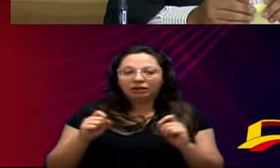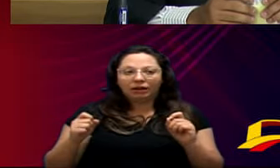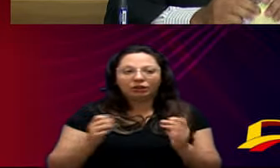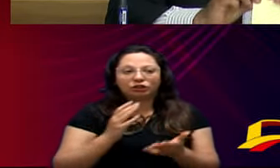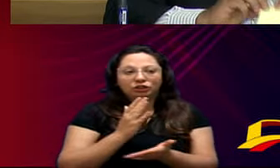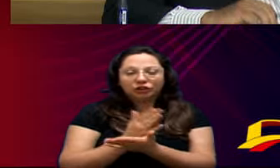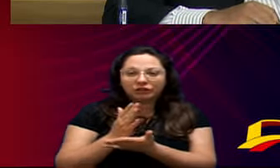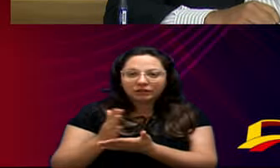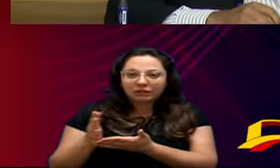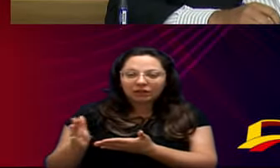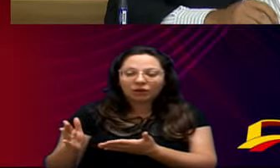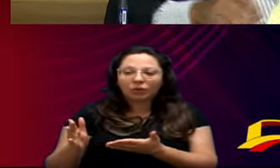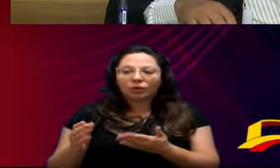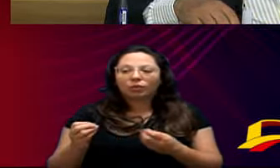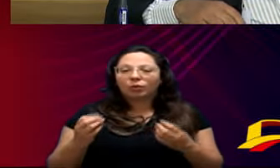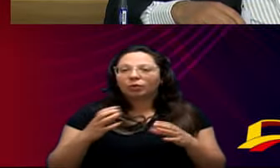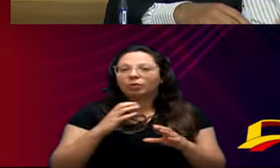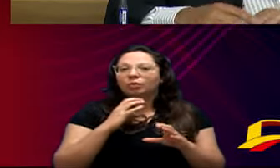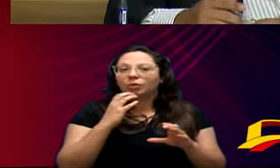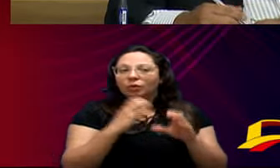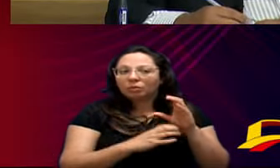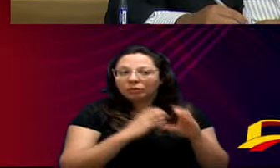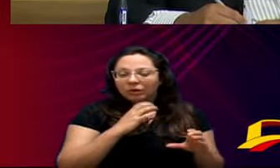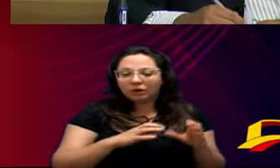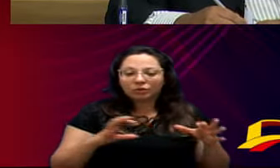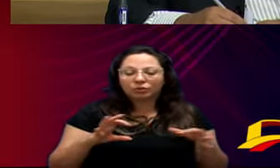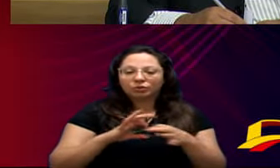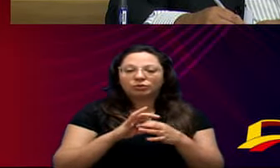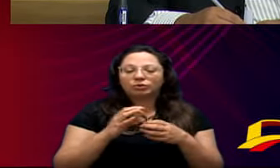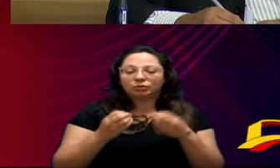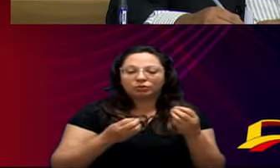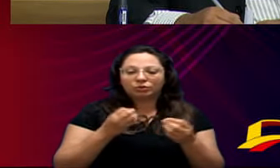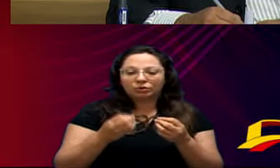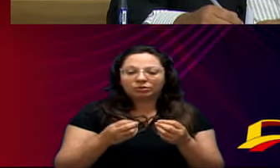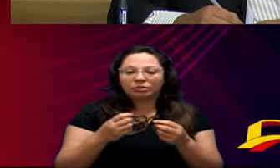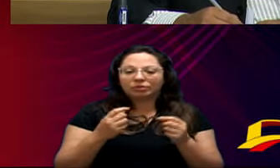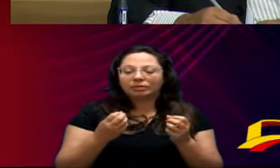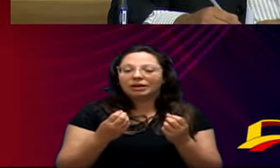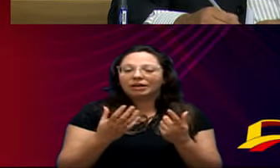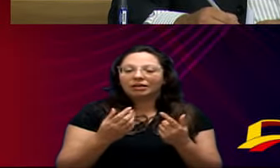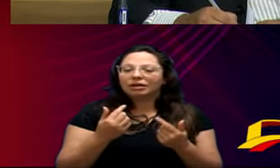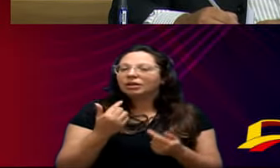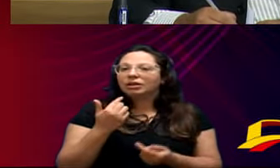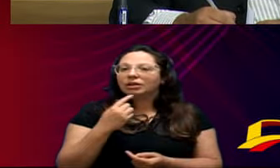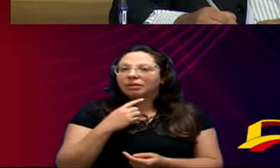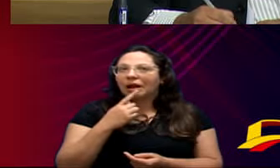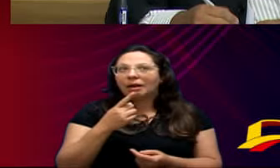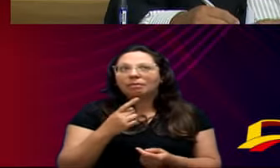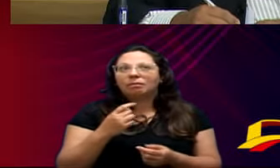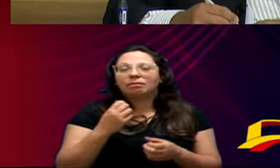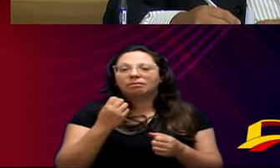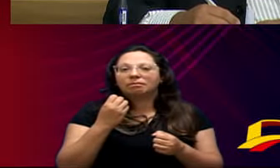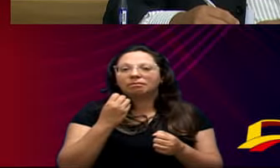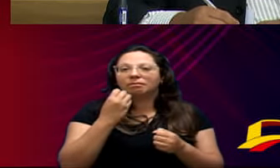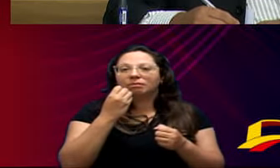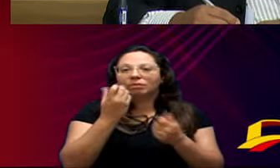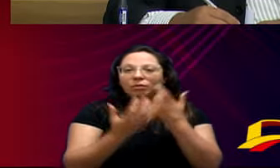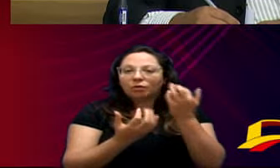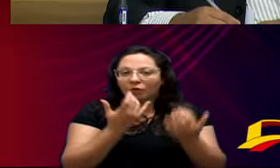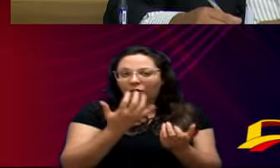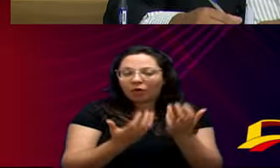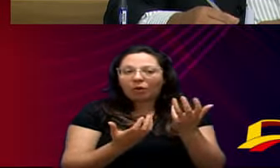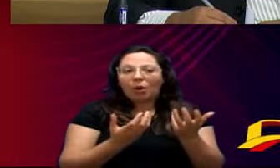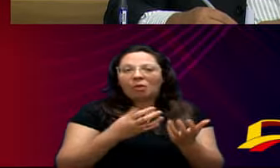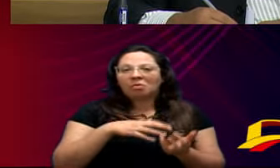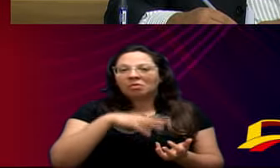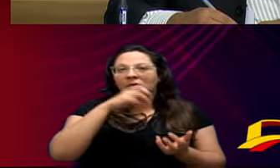tarefas ou esse comunicado em conjunto para que não tenha mais poluição né no Rio Sorocaba nas áreas